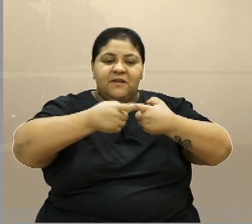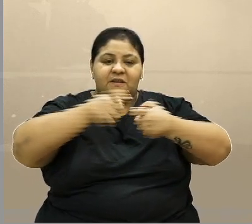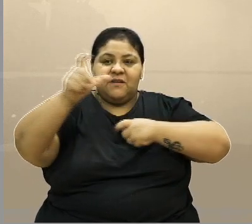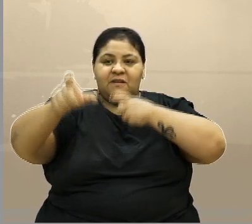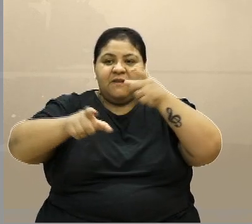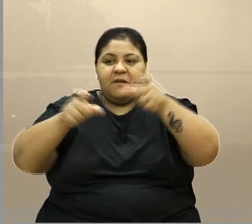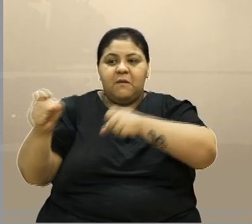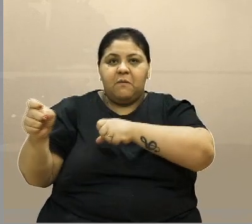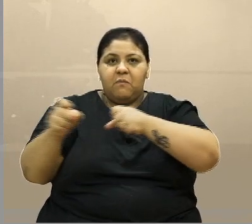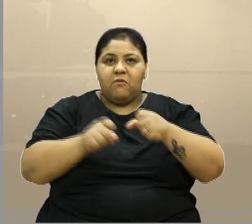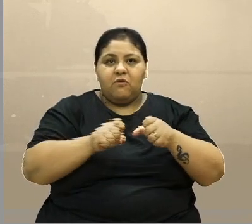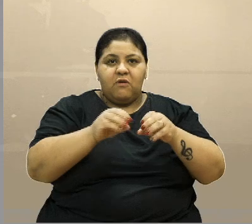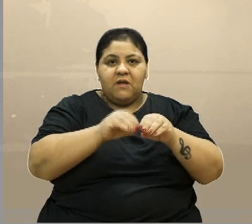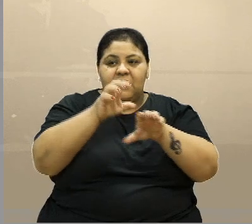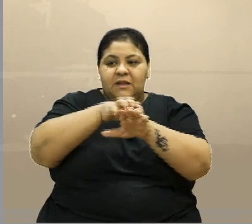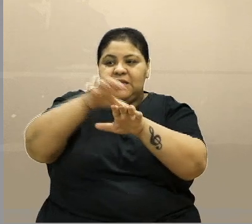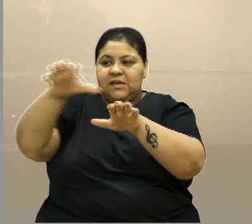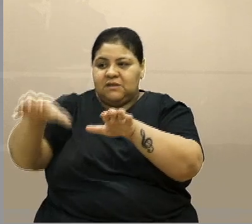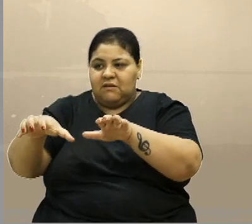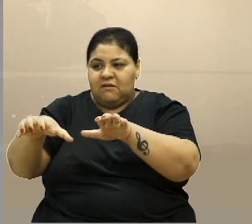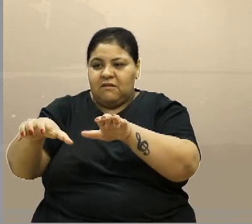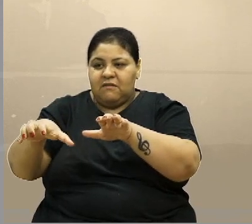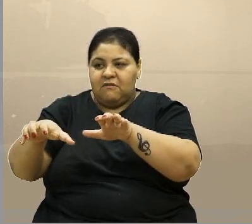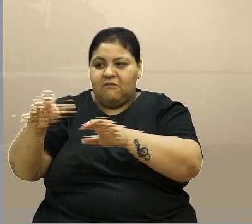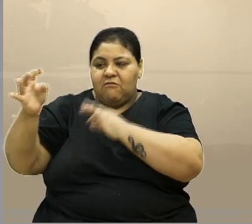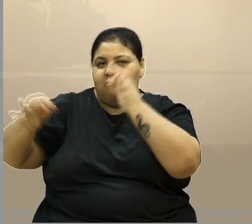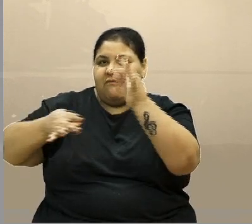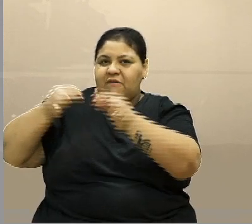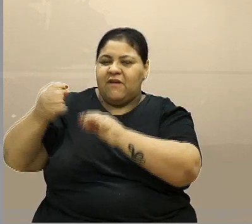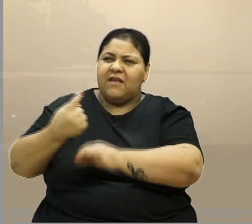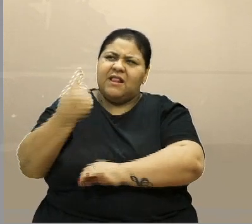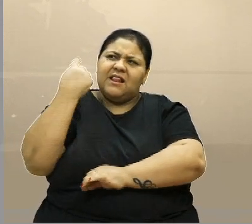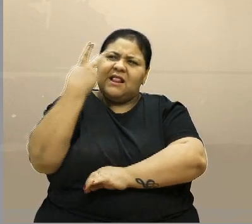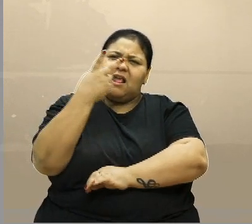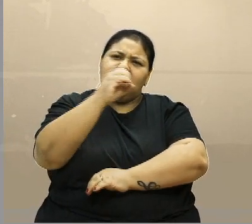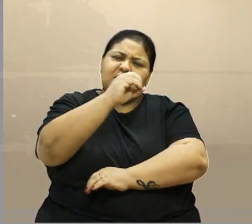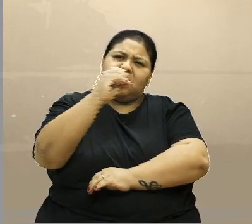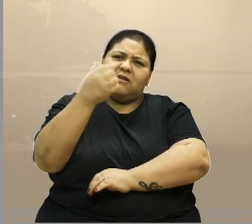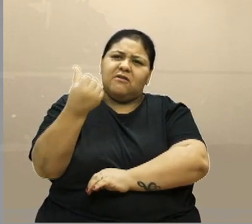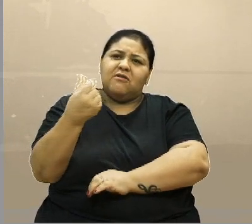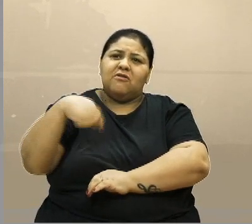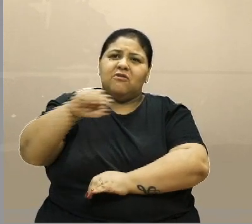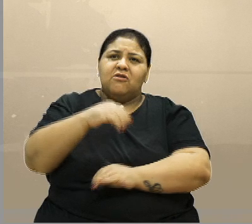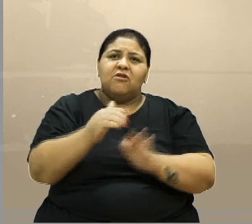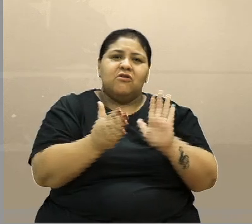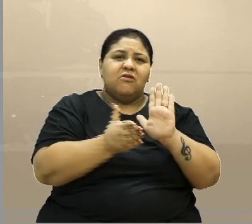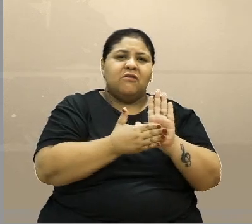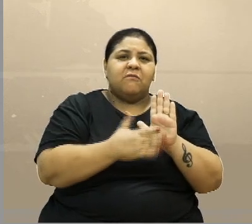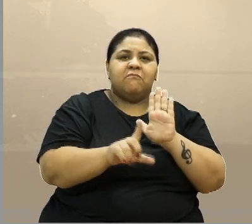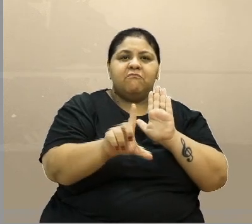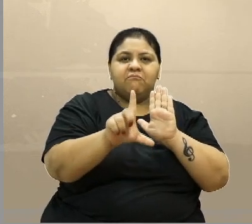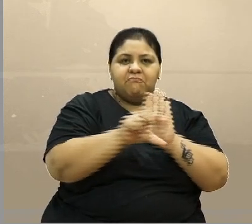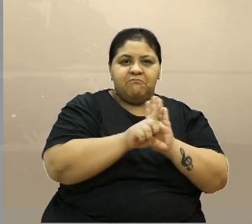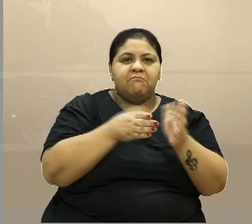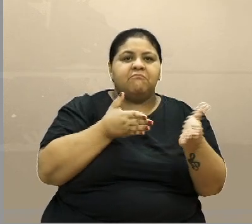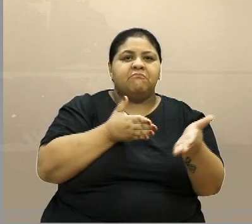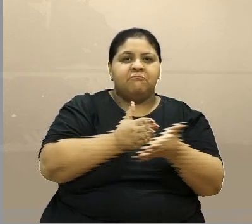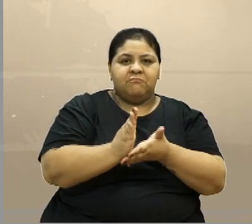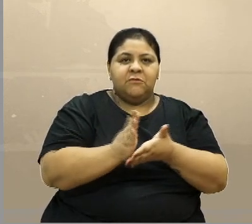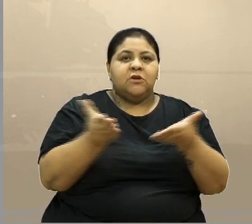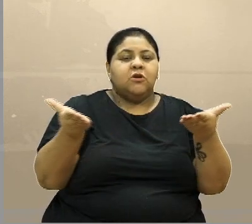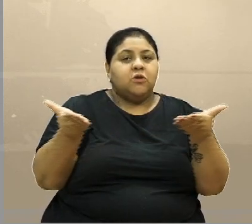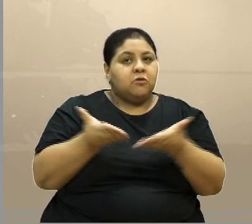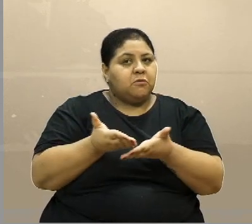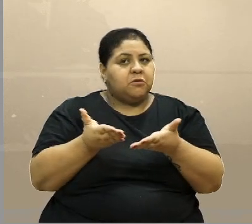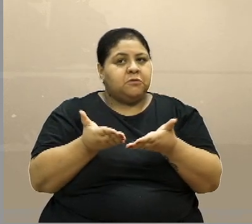pessoas pudessem descer para fazer o seu tratamento. Então, isso lá em 2006 ainda, nós protocolamos essa lei e ela foi aprovada e ela está em vigor